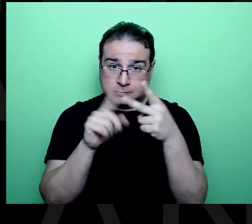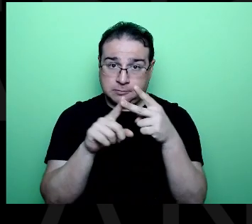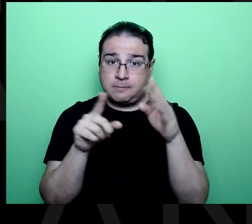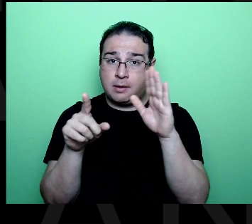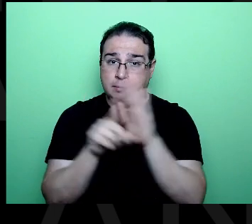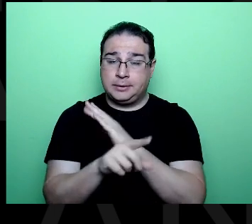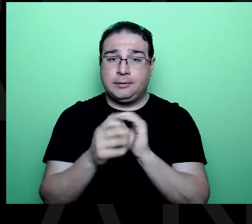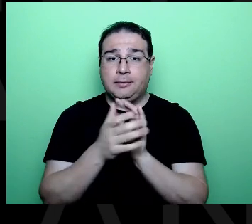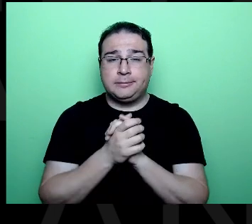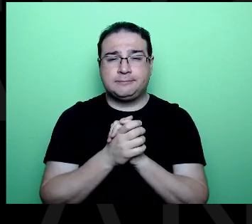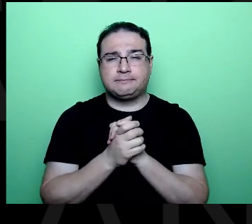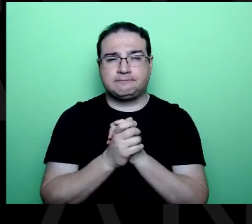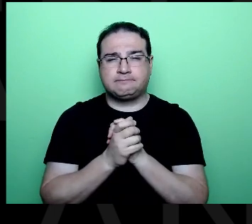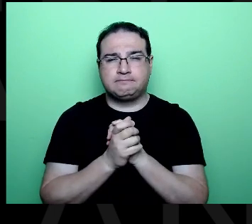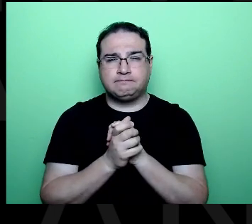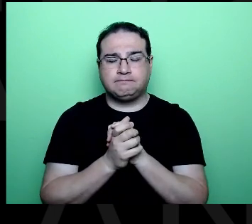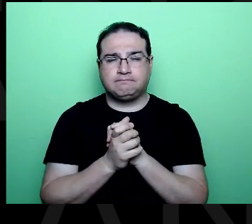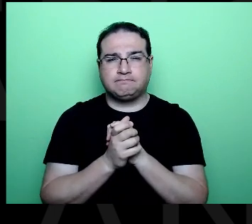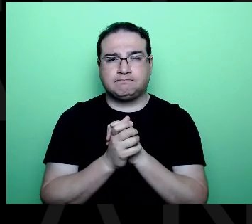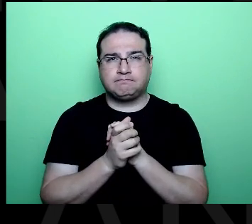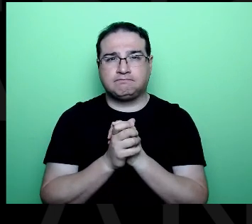pela segunda pergunta, eu acho que